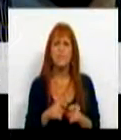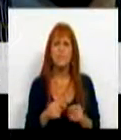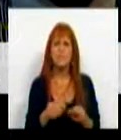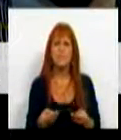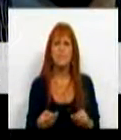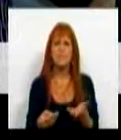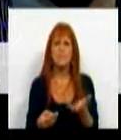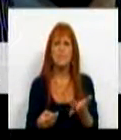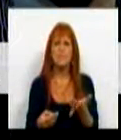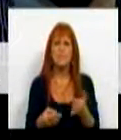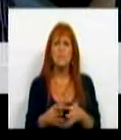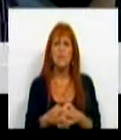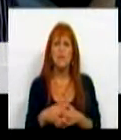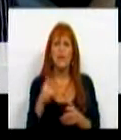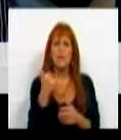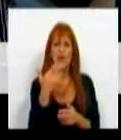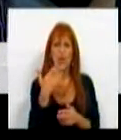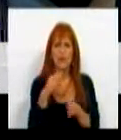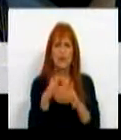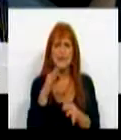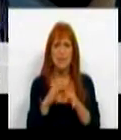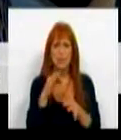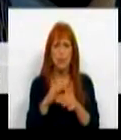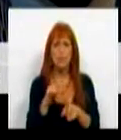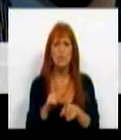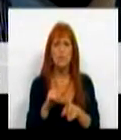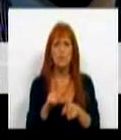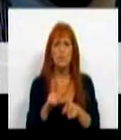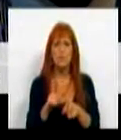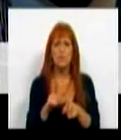favor. 21 de setembro.